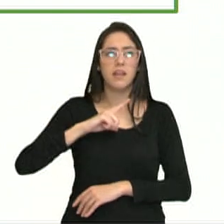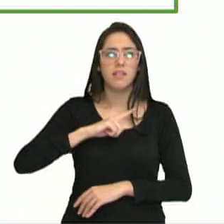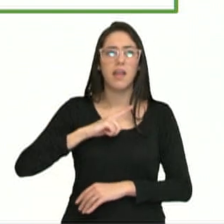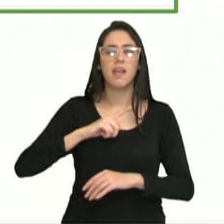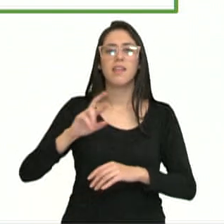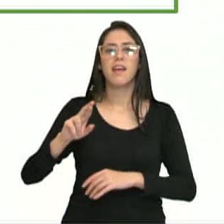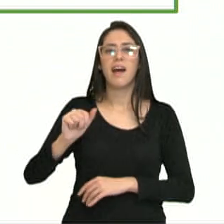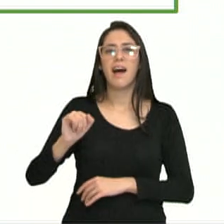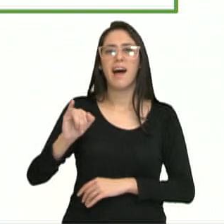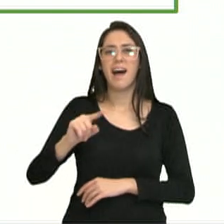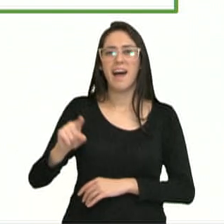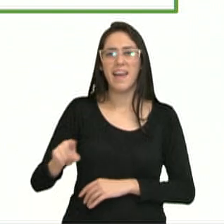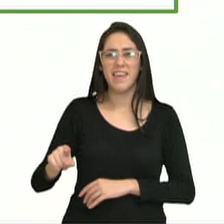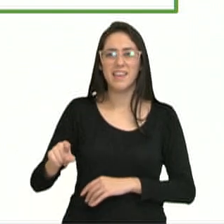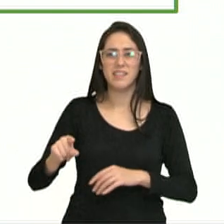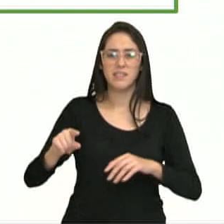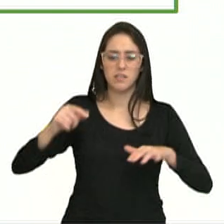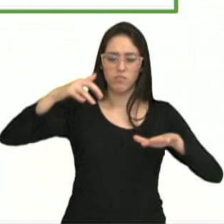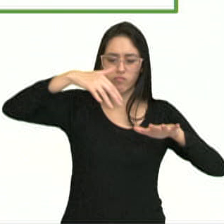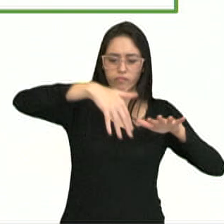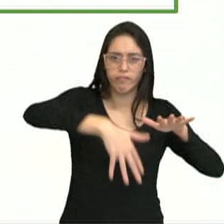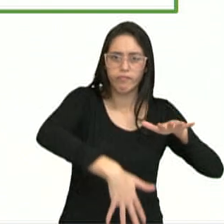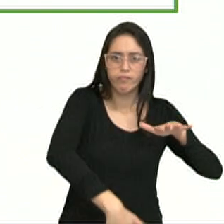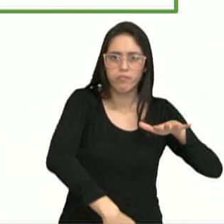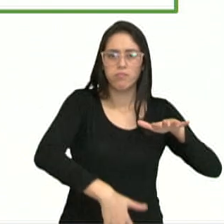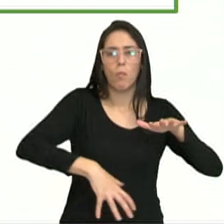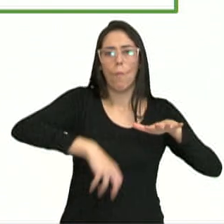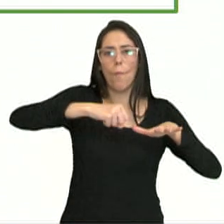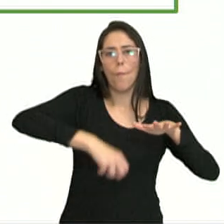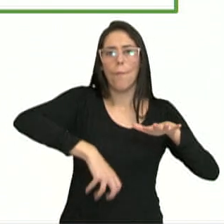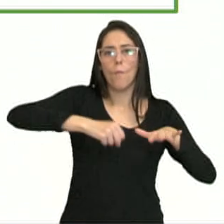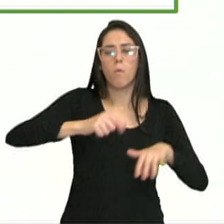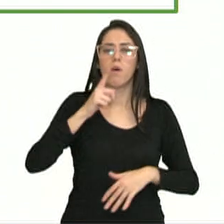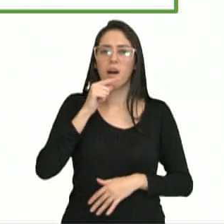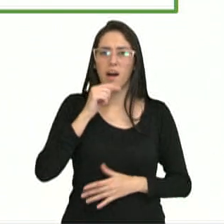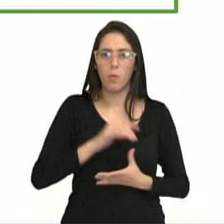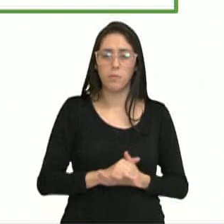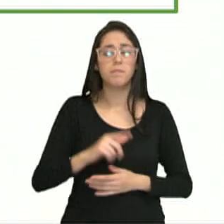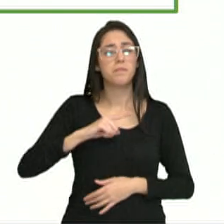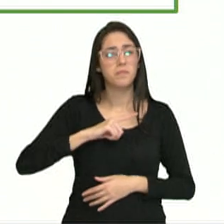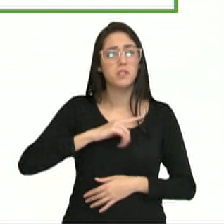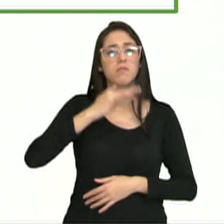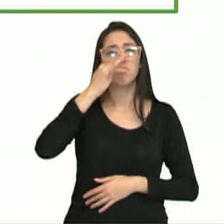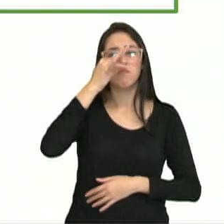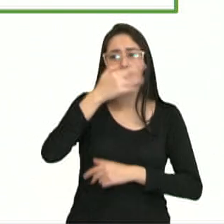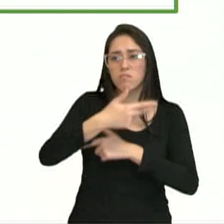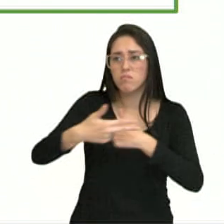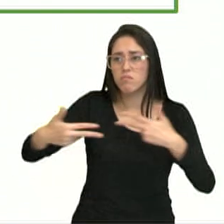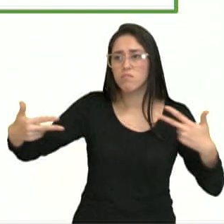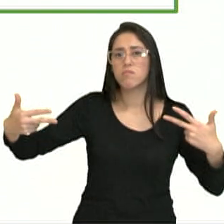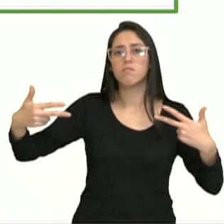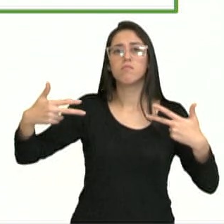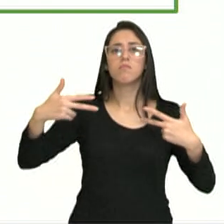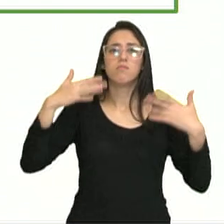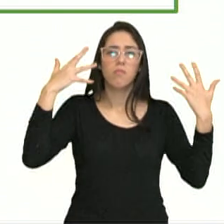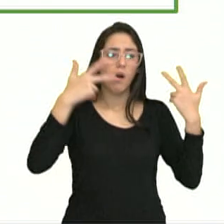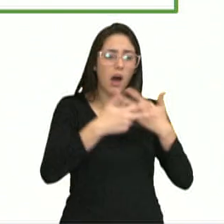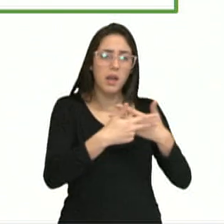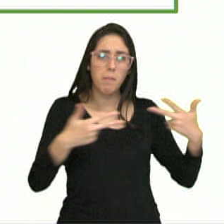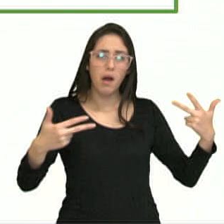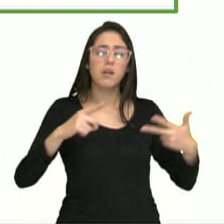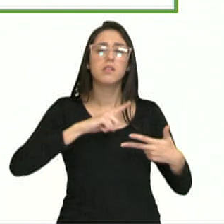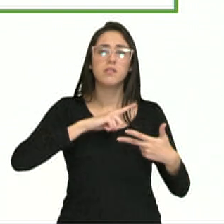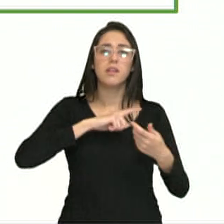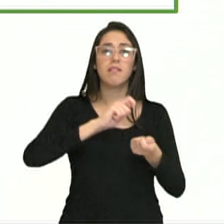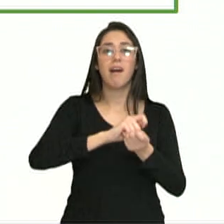raízes que conseguem buscar água do lençol freático. Apresentam flora e fauna adaptadas à escassez de precipitação. O